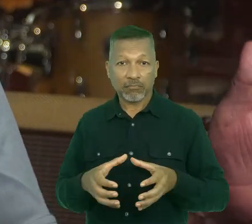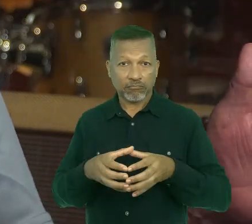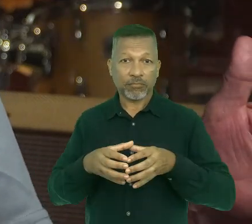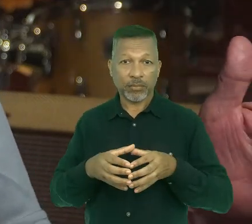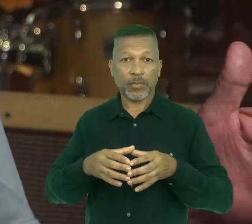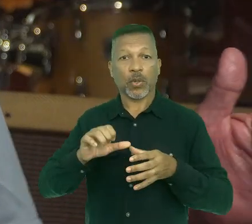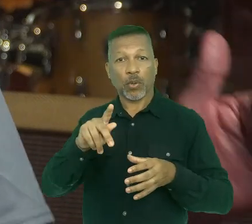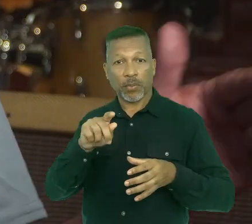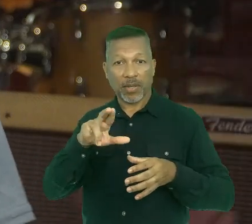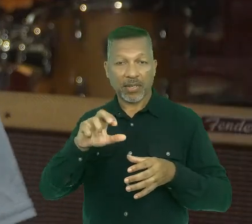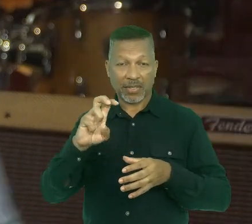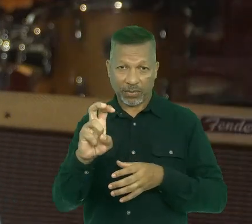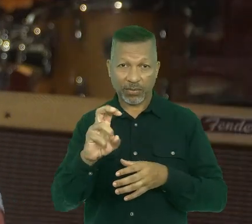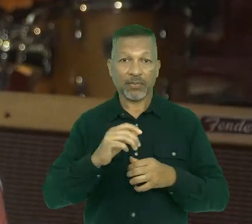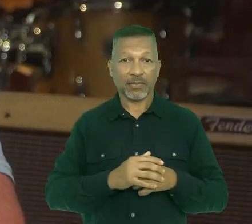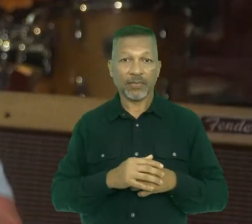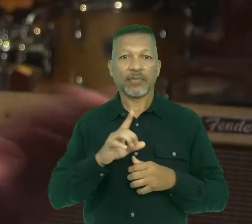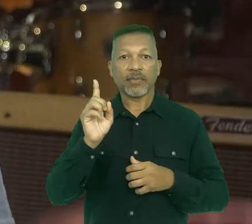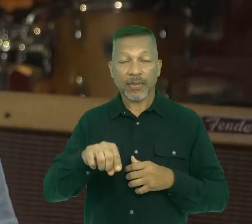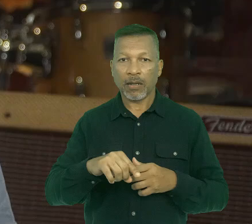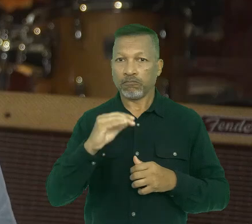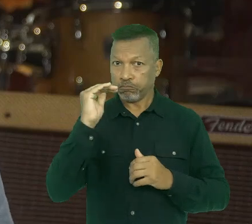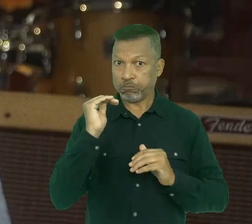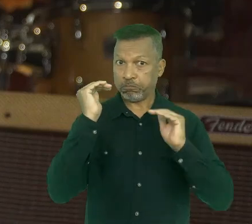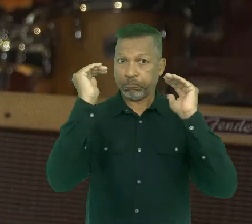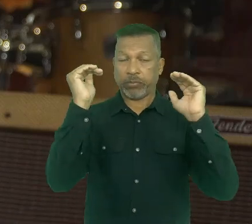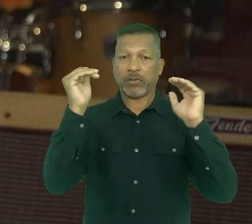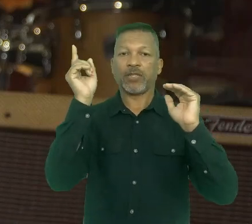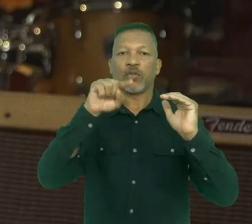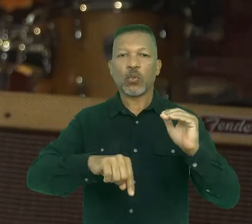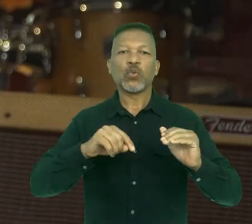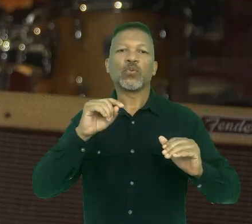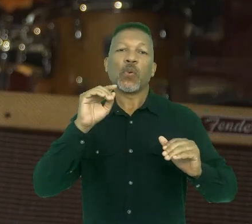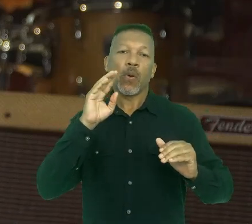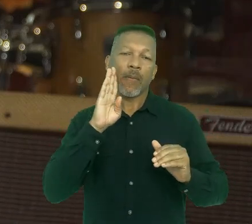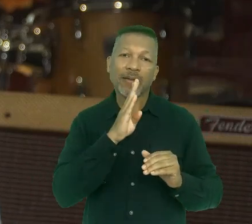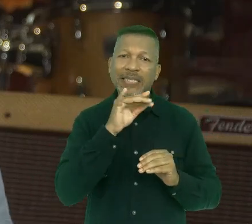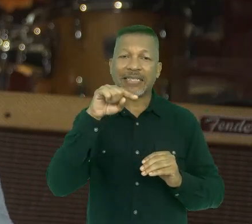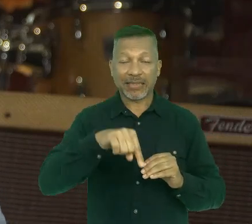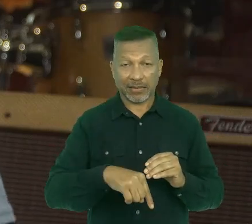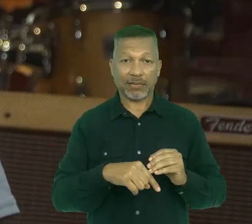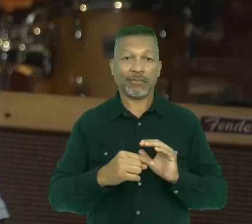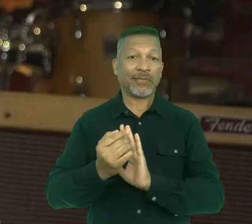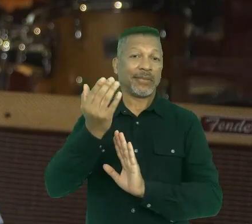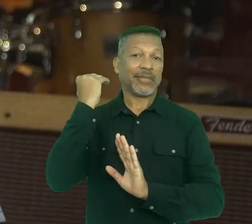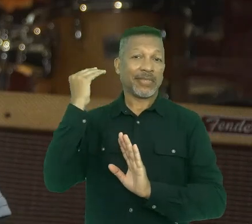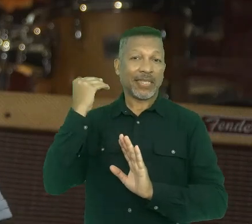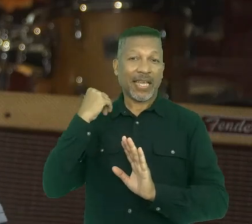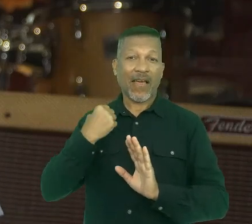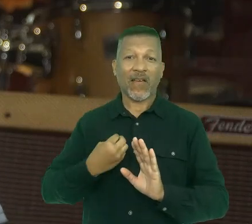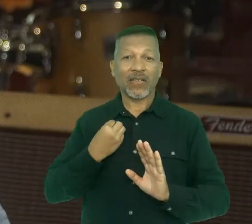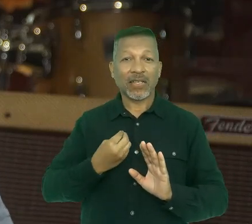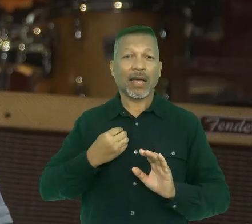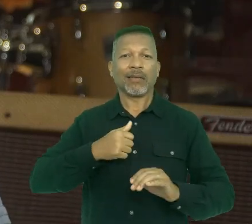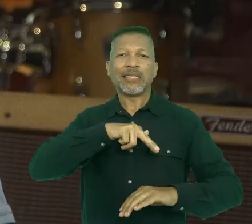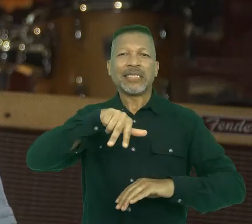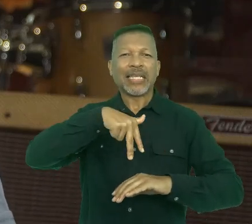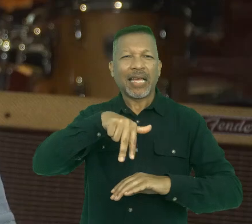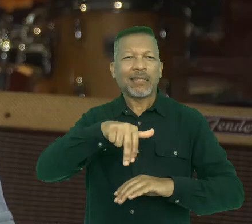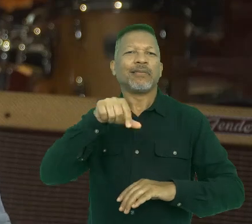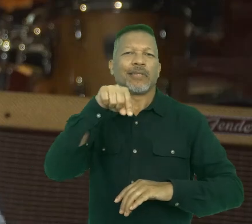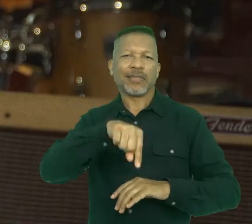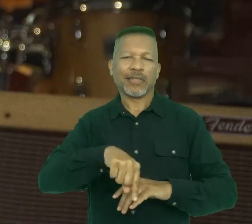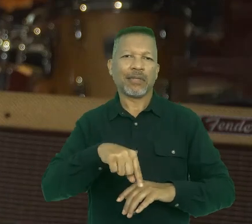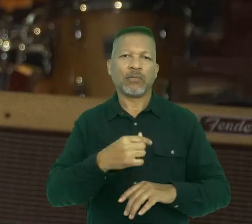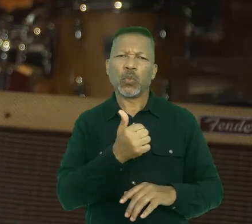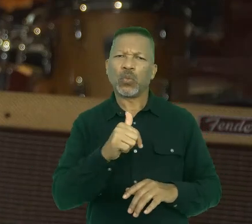o PR5, que era o suprassumo dos bailes aqui na época. Então, naquela época eu vivia muito de baile.